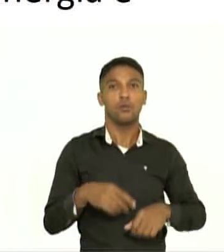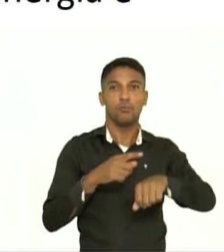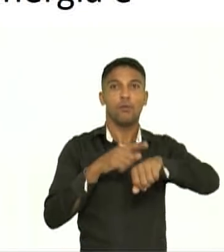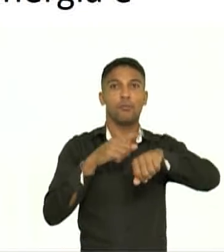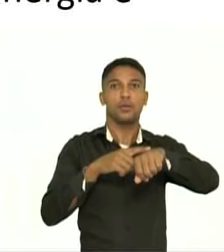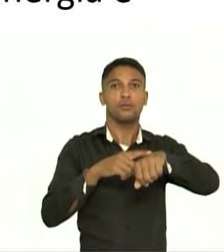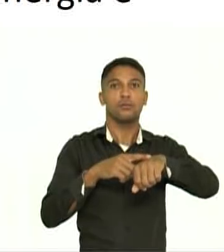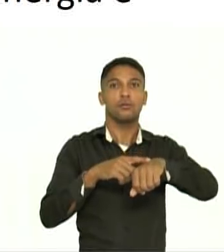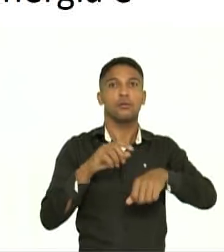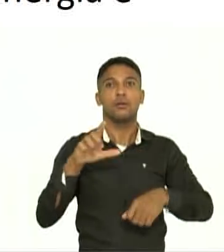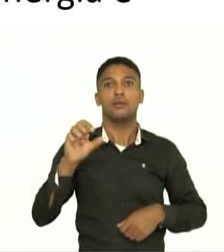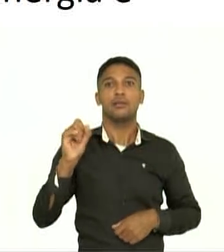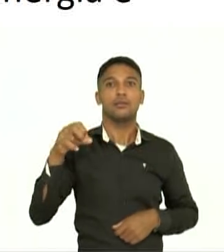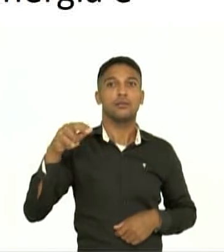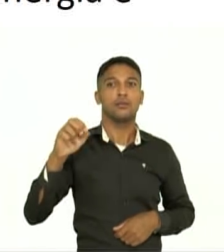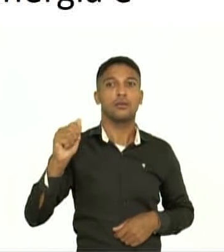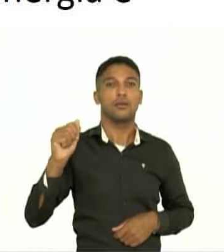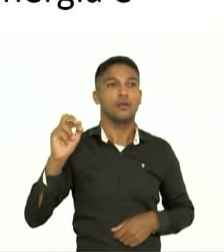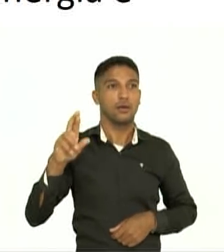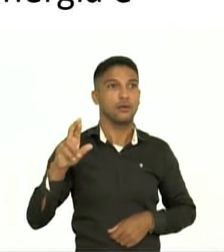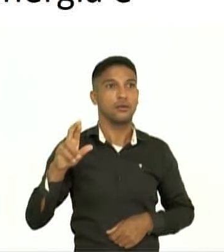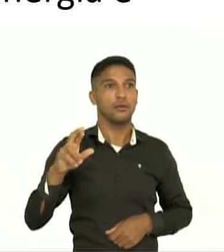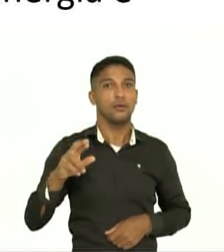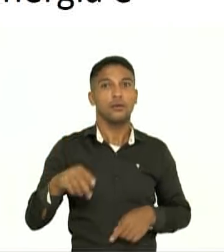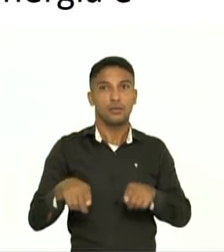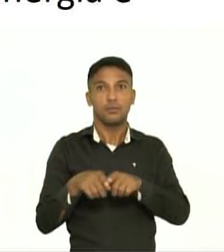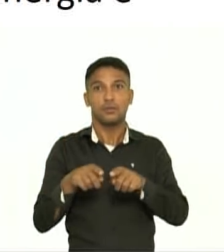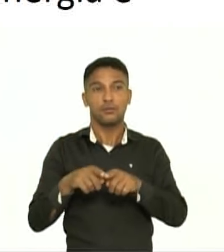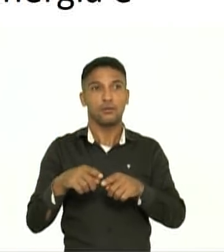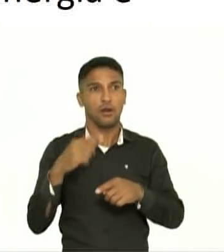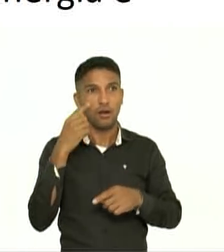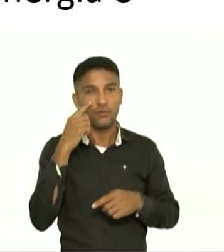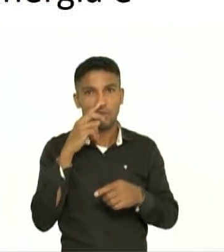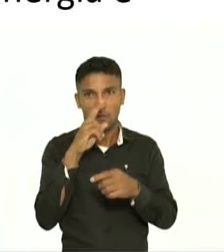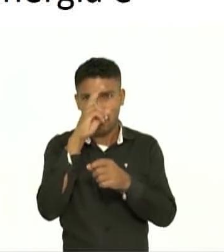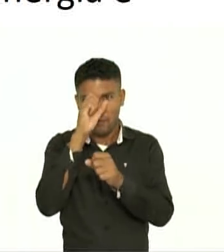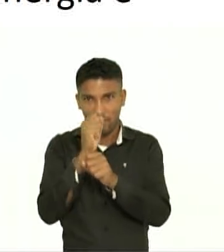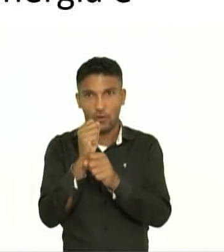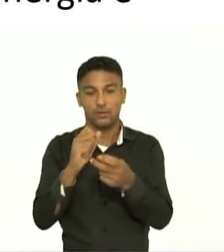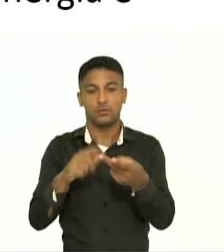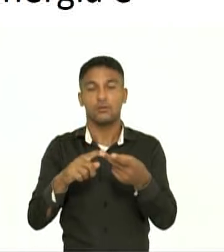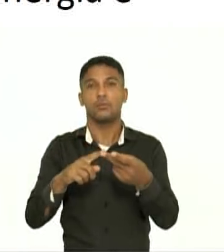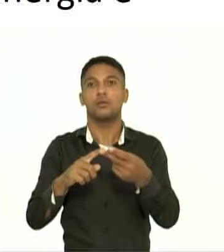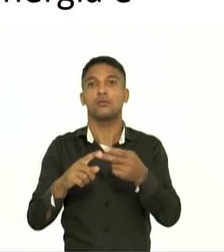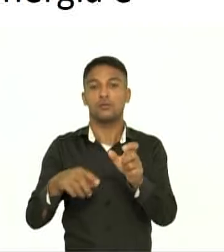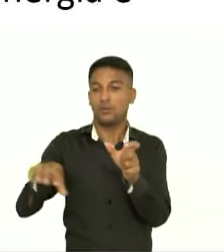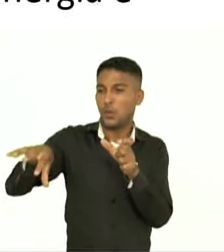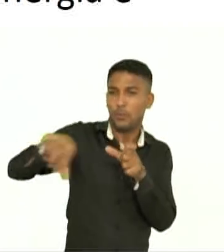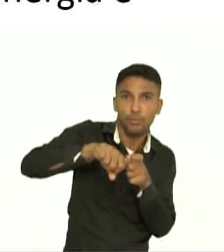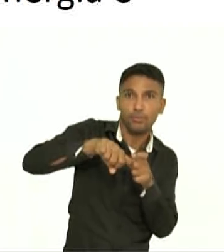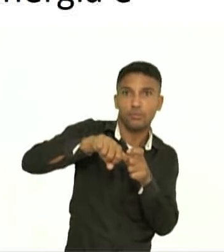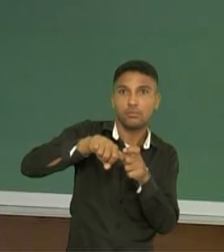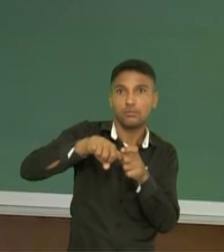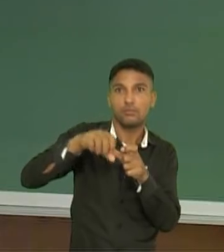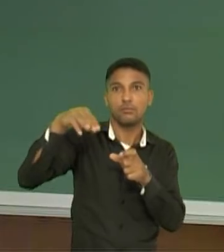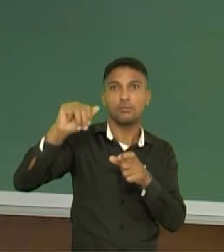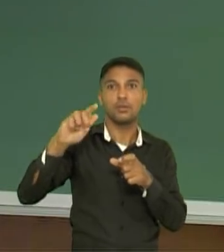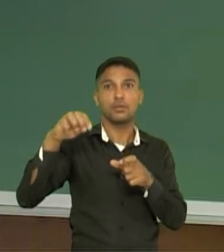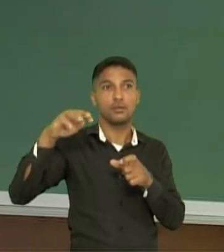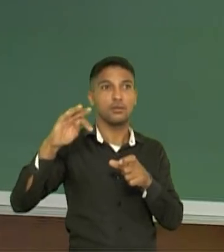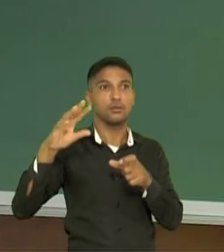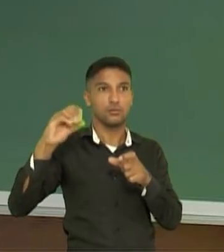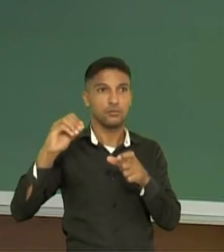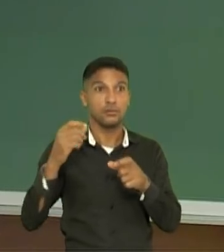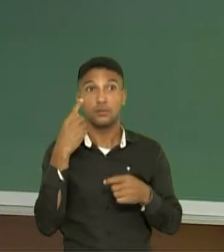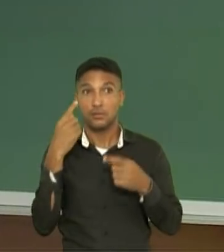campo magnético, campo elétrico e força. Veja interessante, pessoal. Na alternativa A,